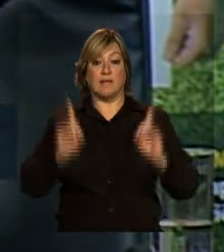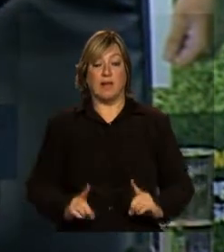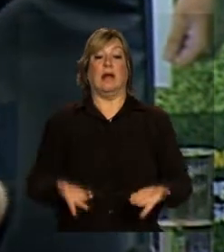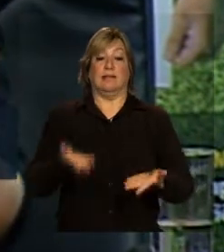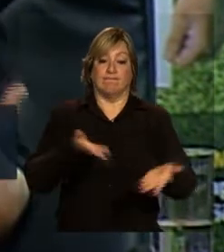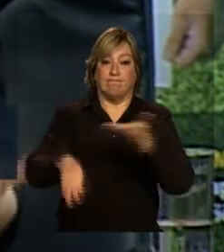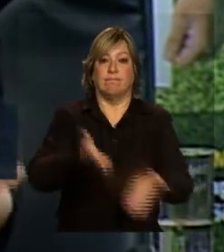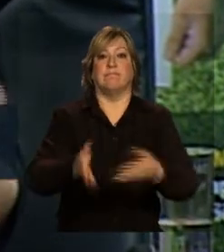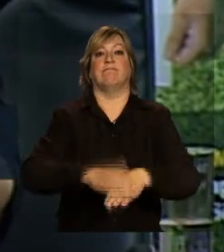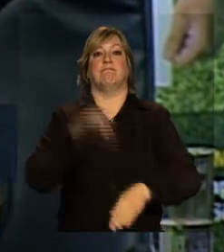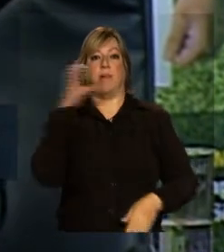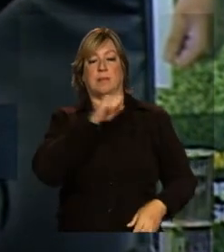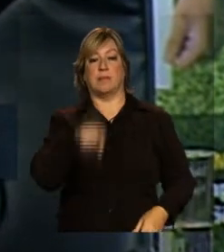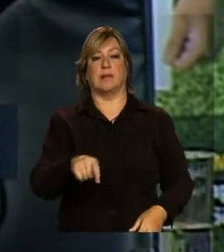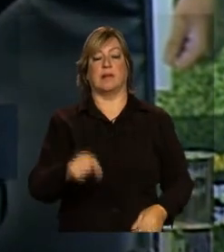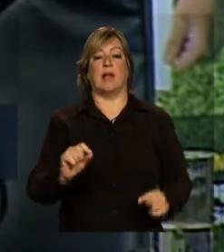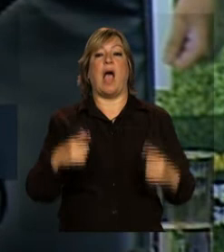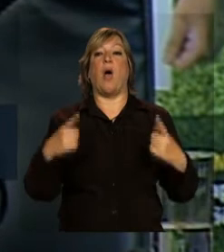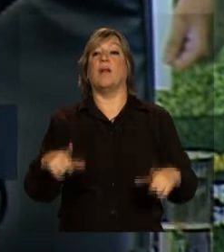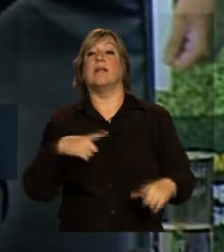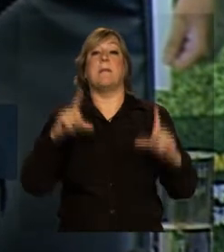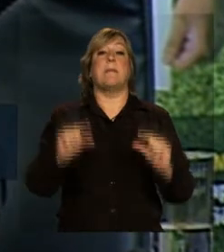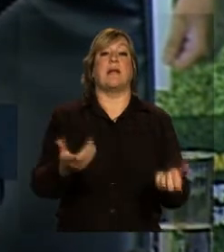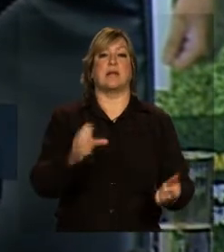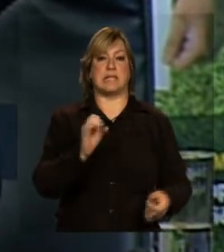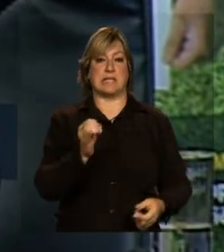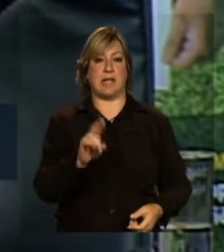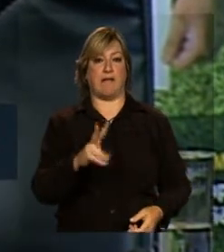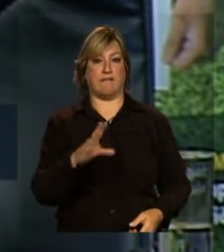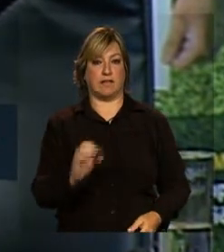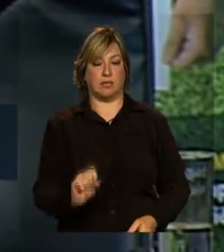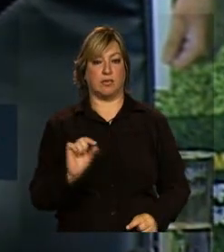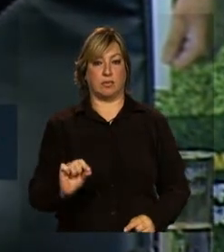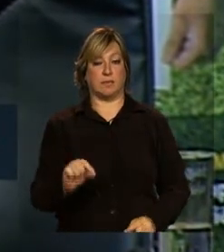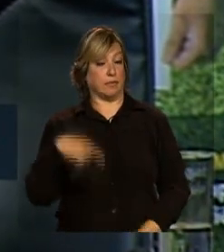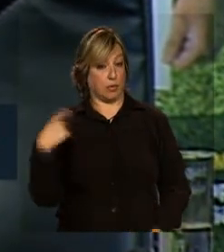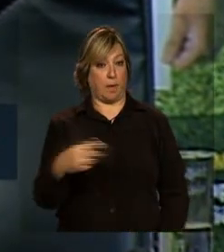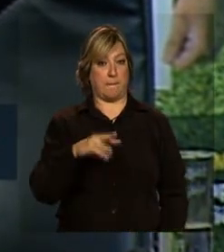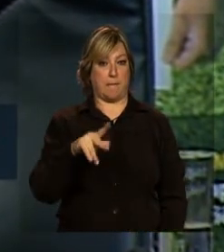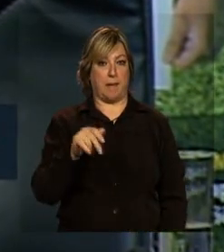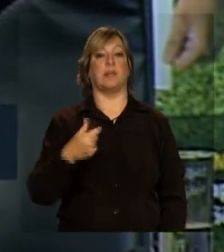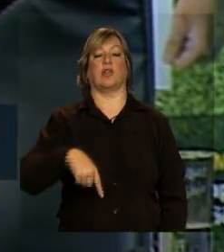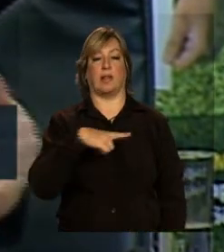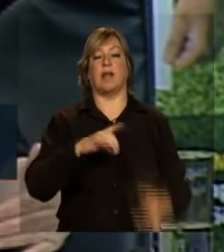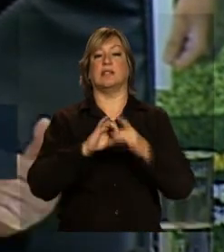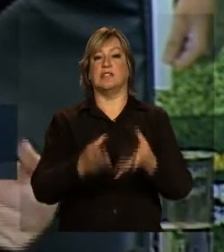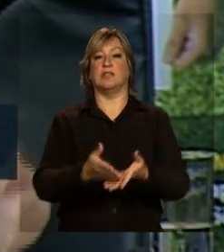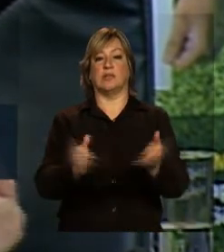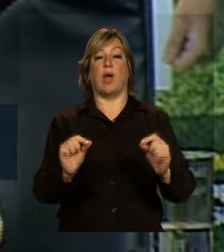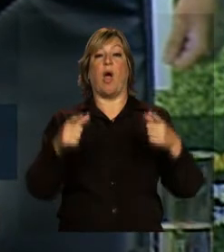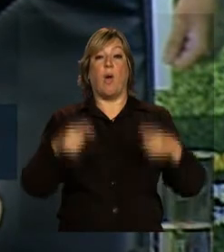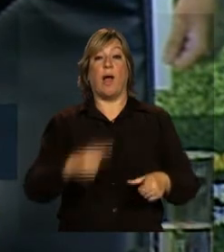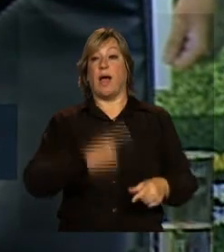até o momento, tivemos menos serviços colocados. Os mapas nós temos disponíveis, onde